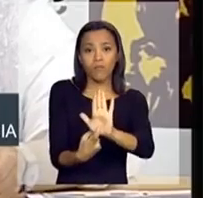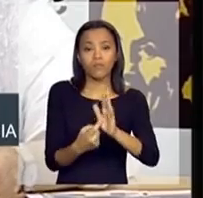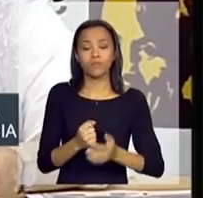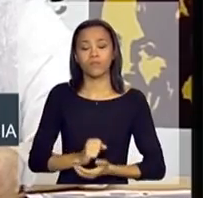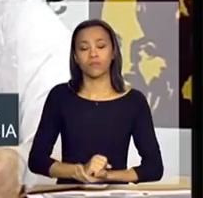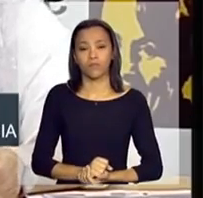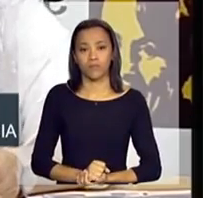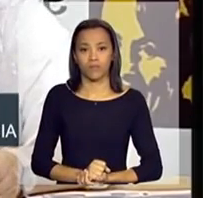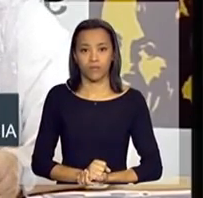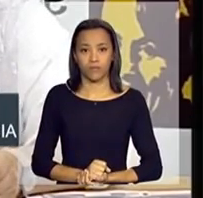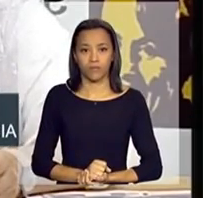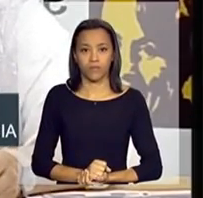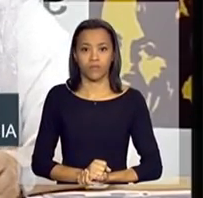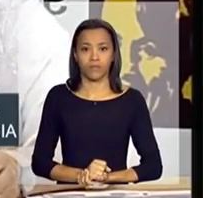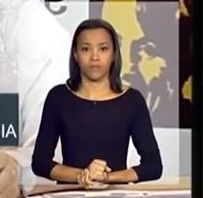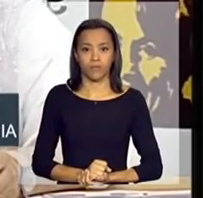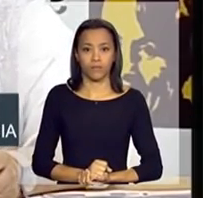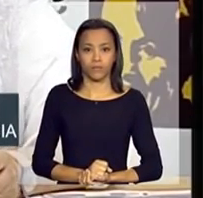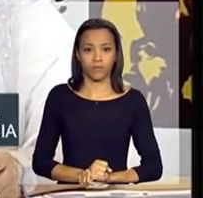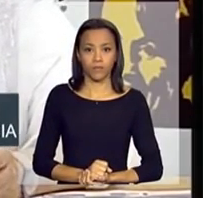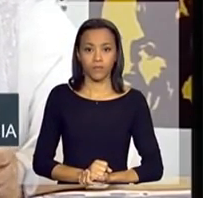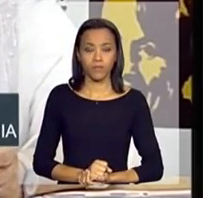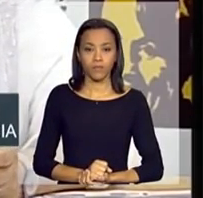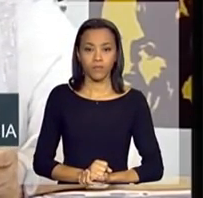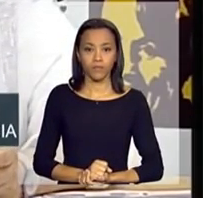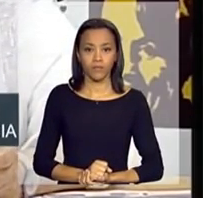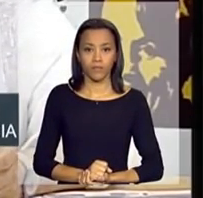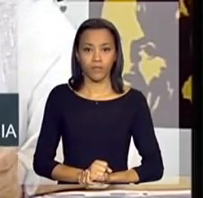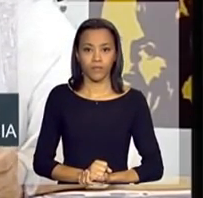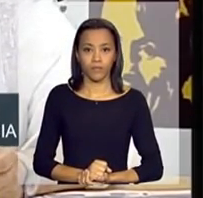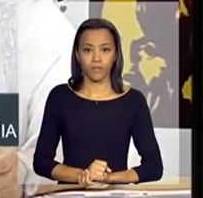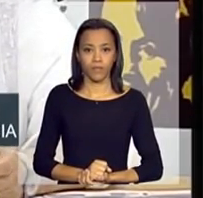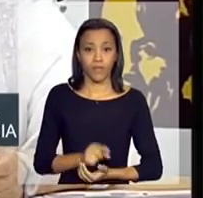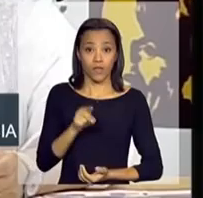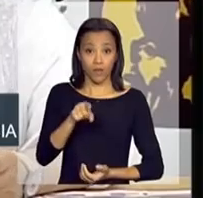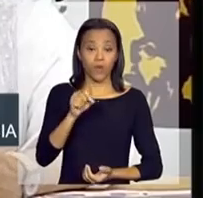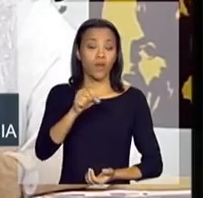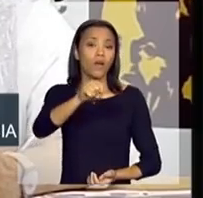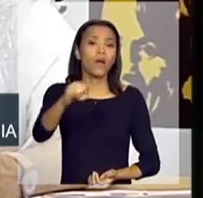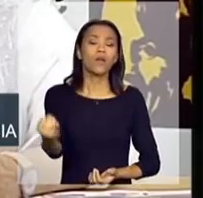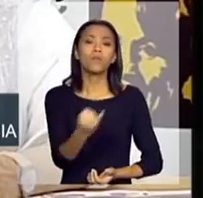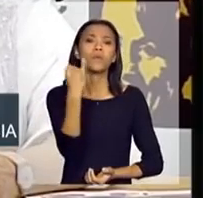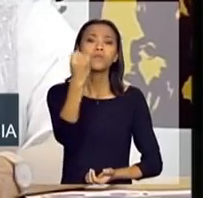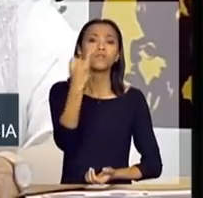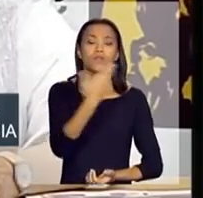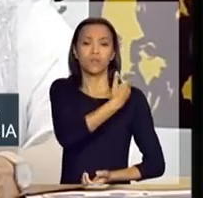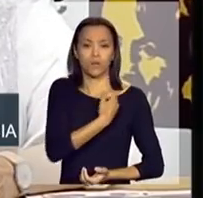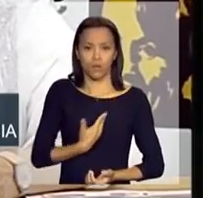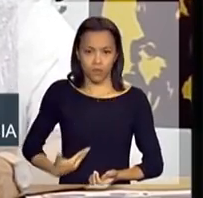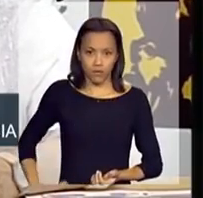e expressa, né, a importância que o governo